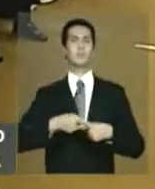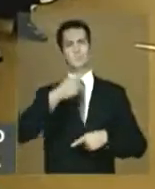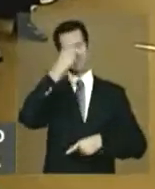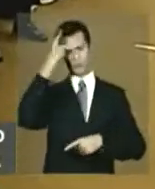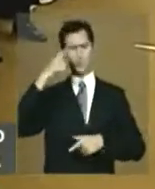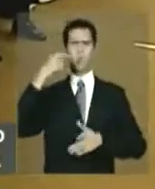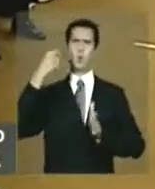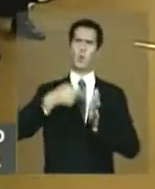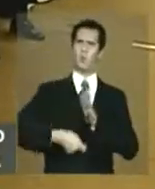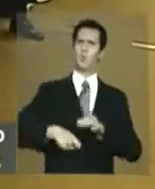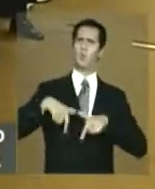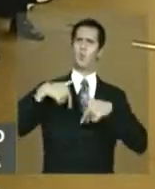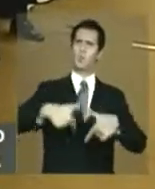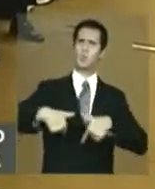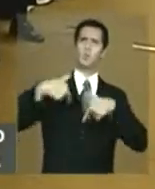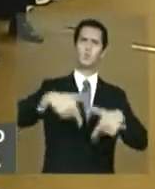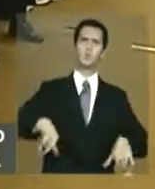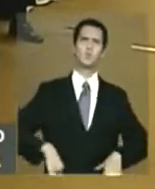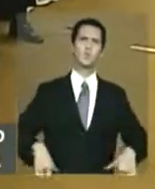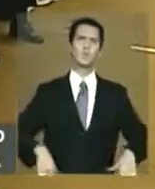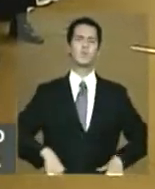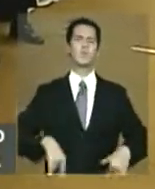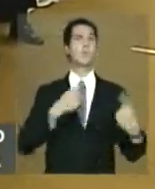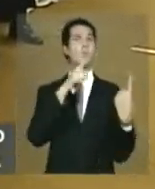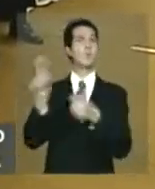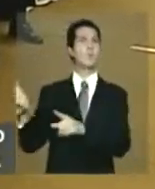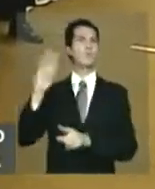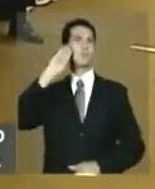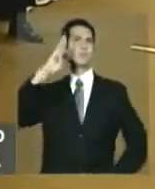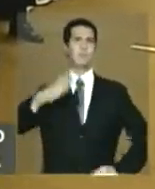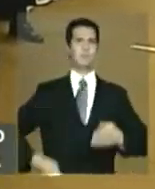sofreram contra a ditadura militar